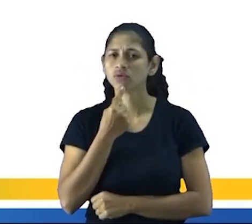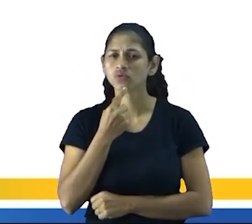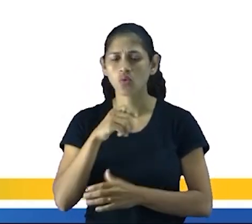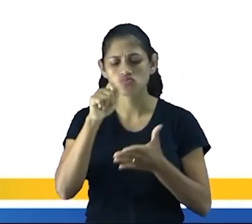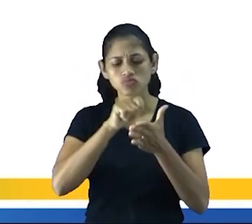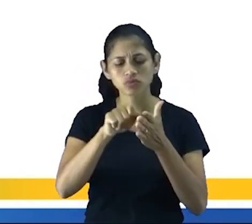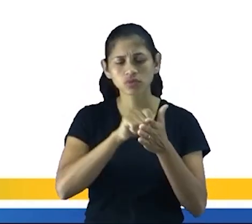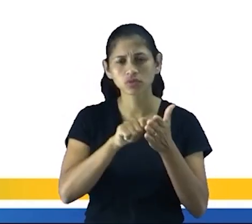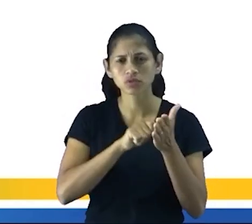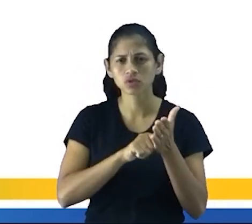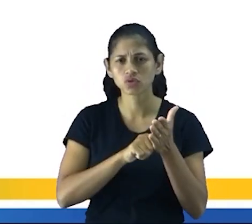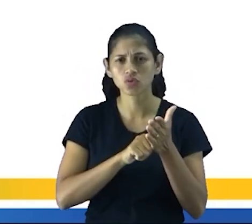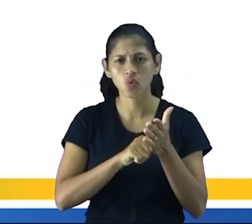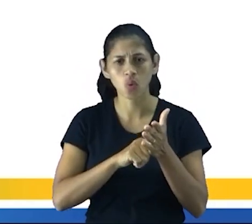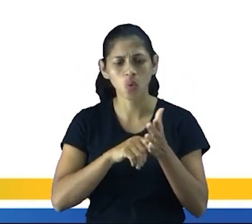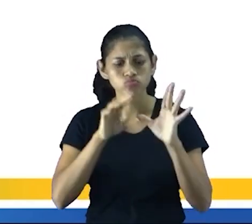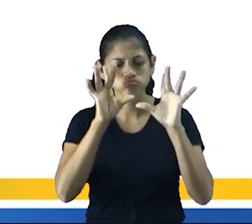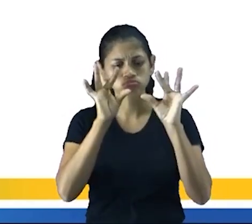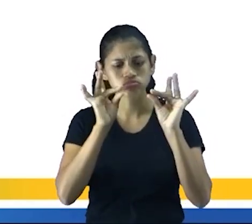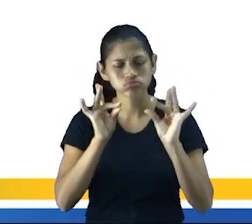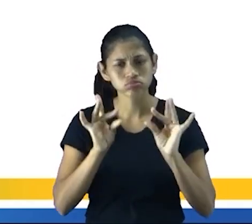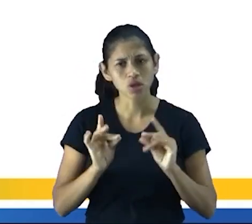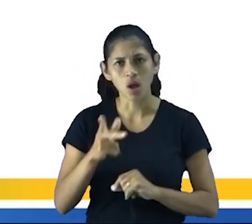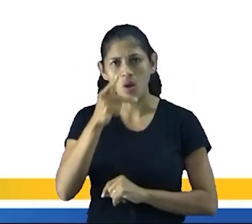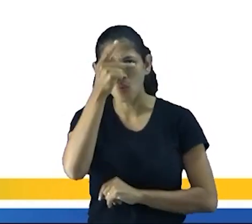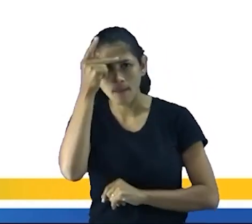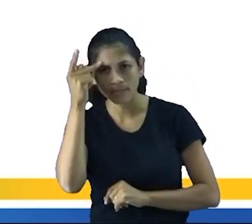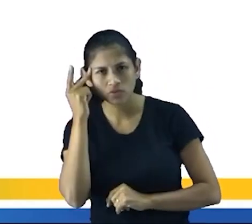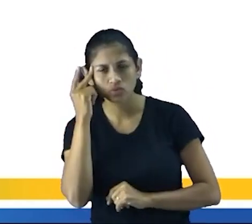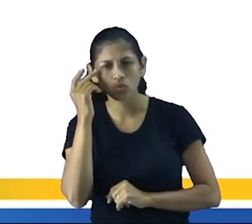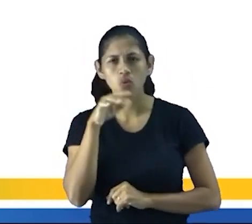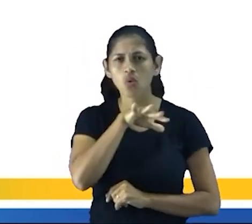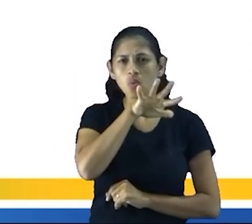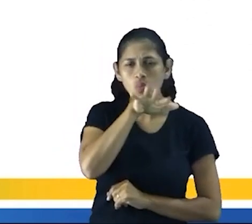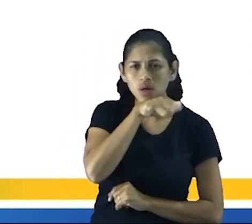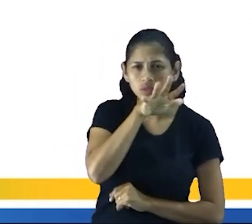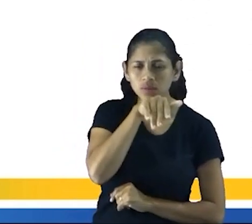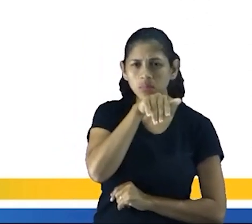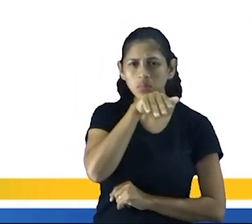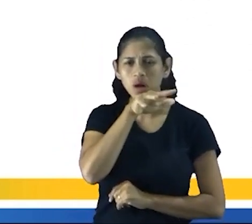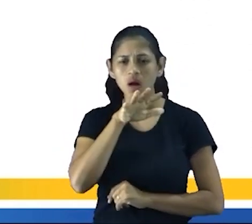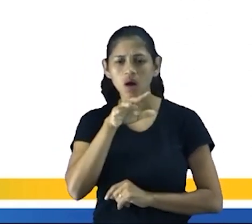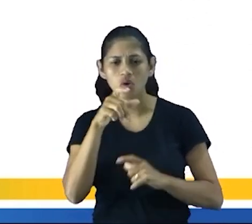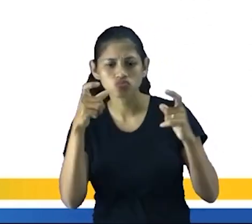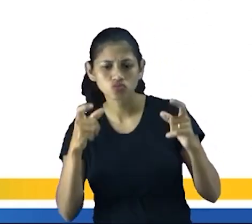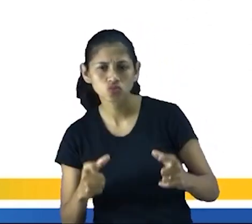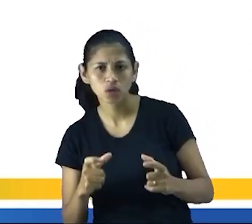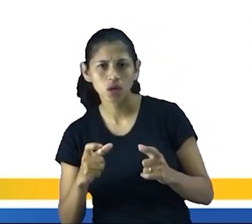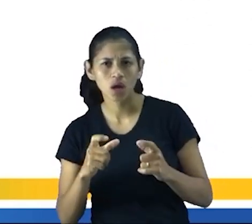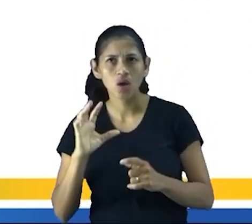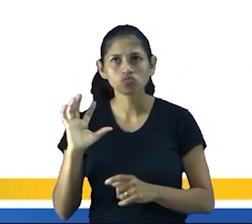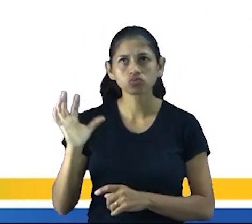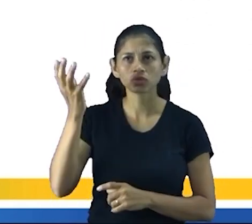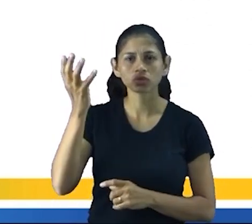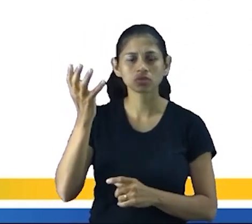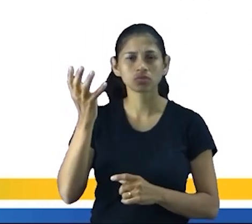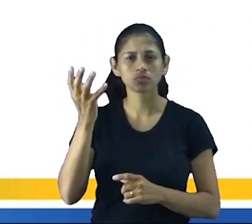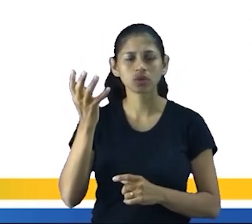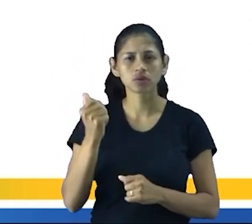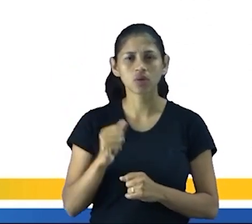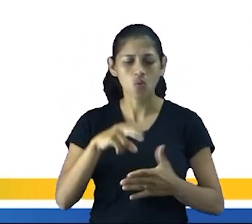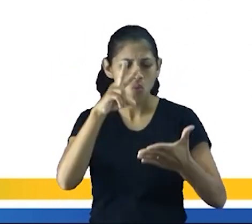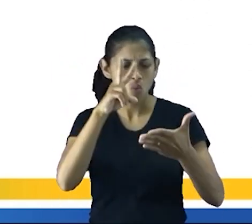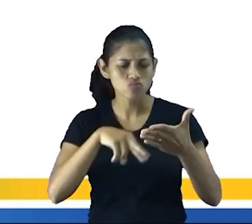descreve algo, que pode ser uma pessoa, um animal, um acontecimento ou um lugar. O leitor, por sua vez, consegue idealizar aquela